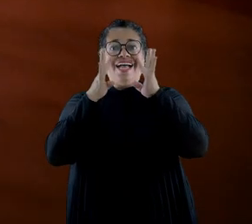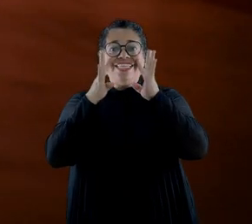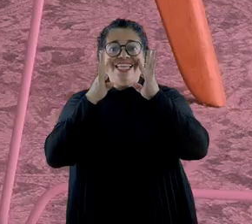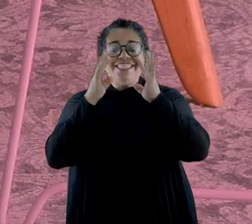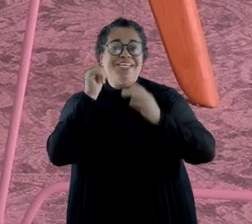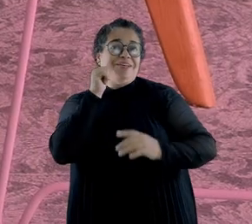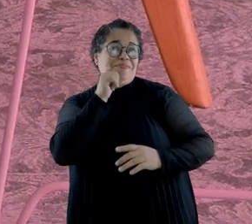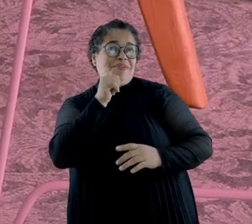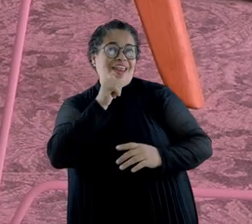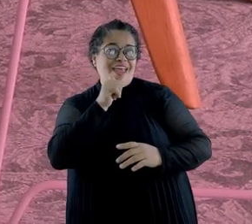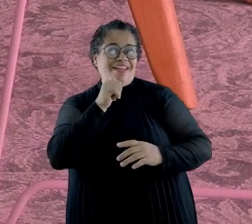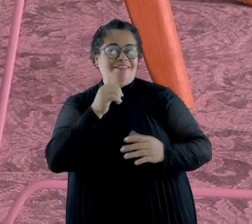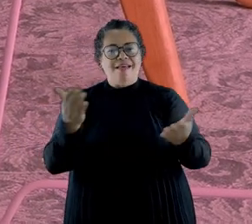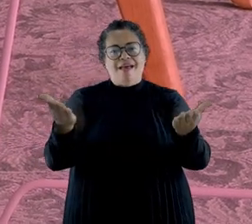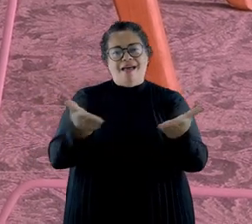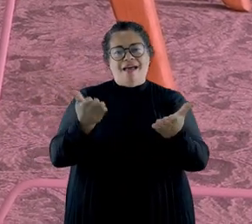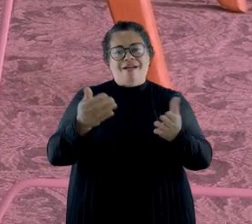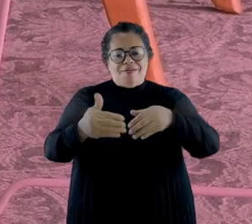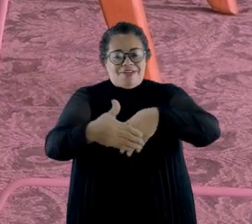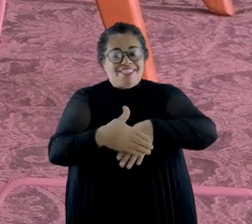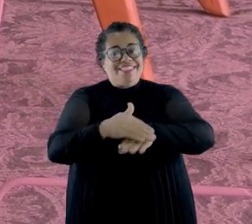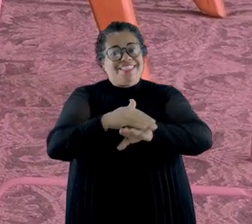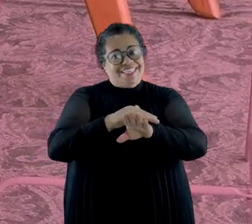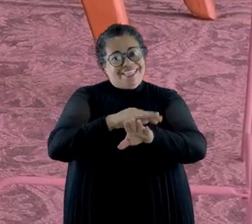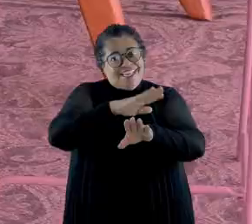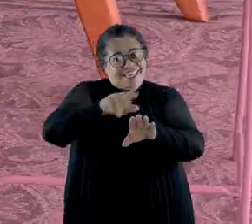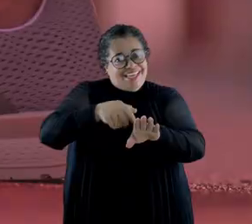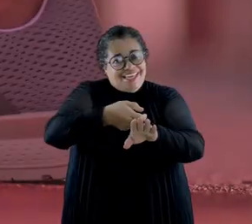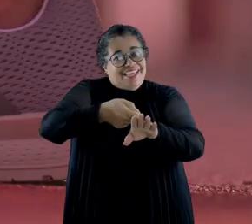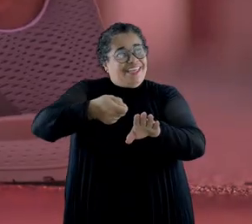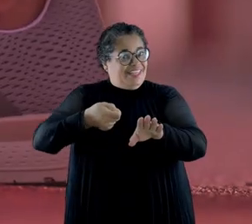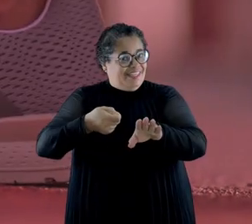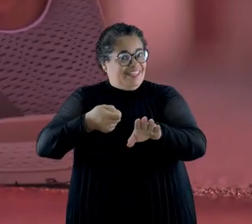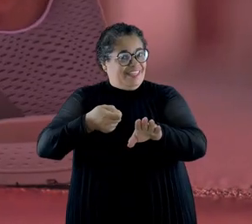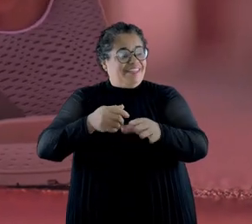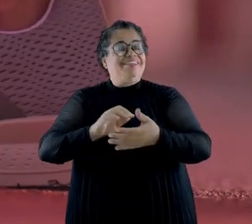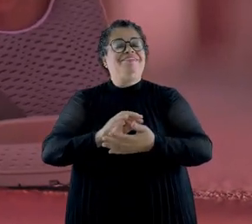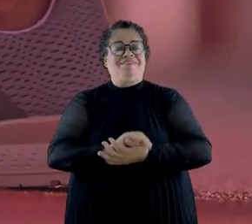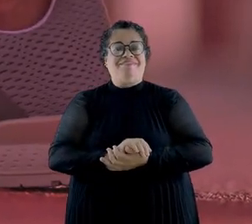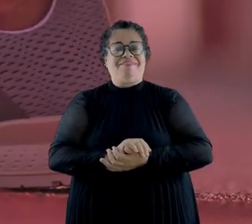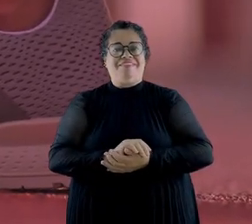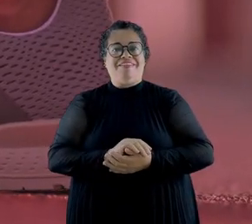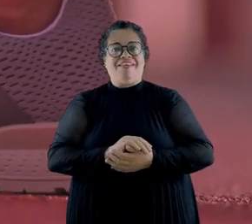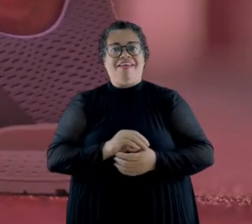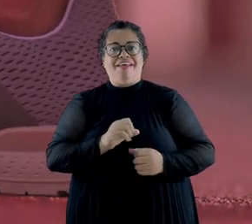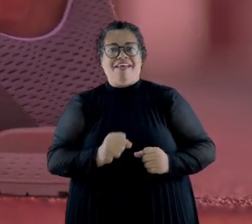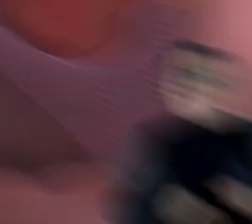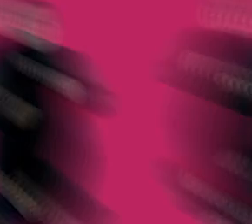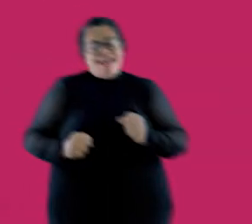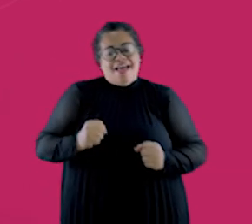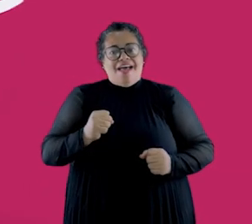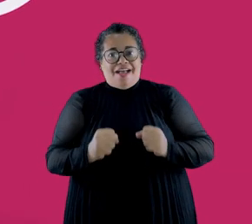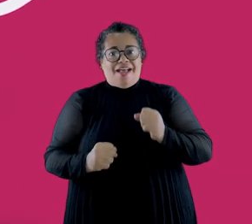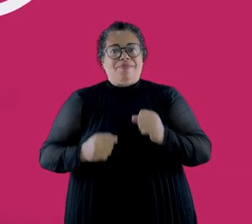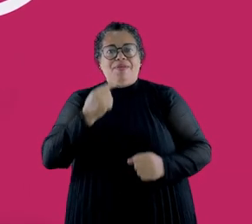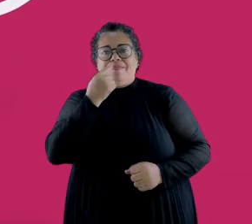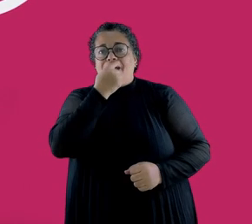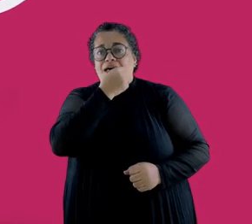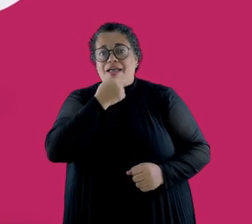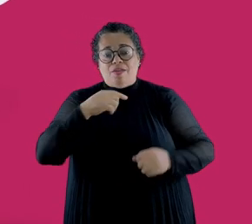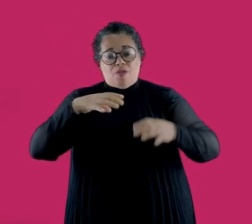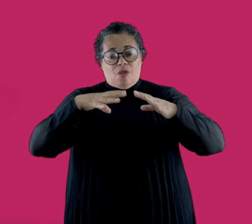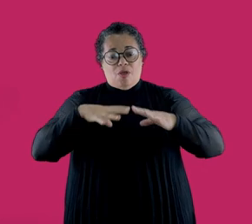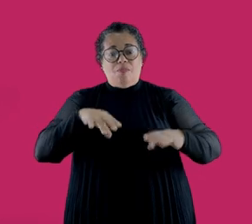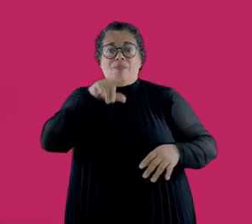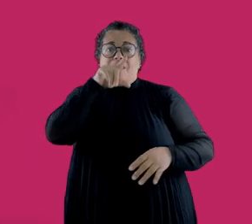atenção mulheres chegou a hora de descer do salto e colocar seu tênis mais confortável e caminhada do